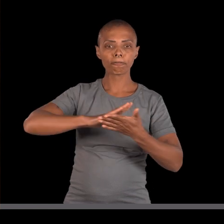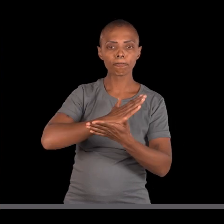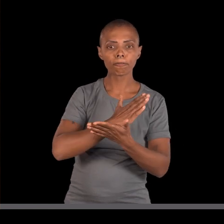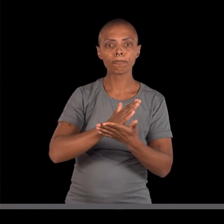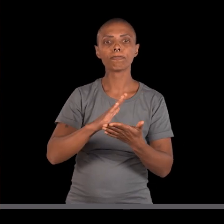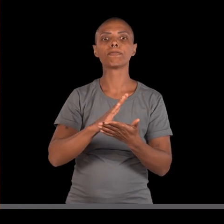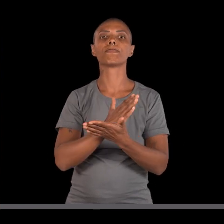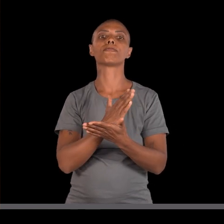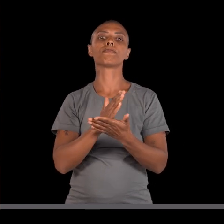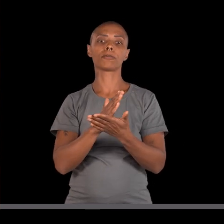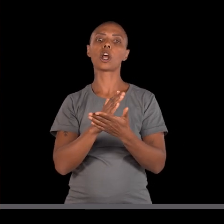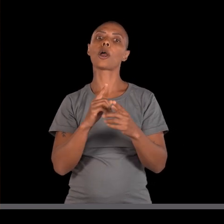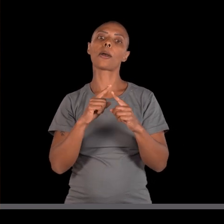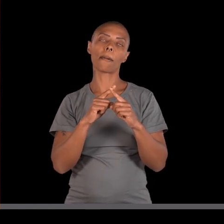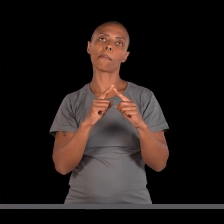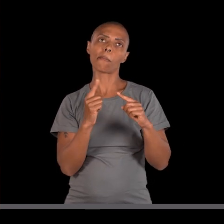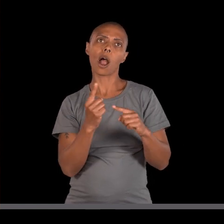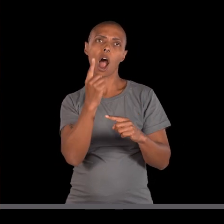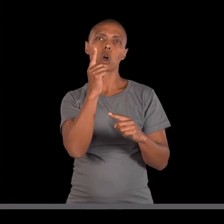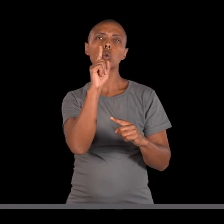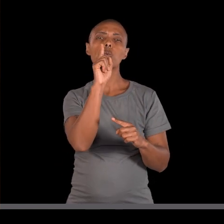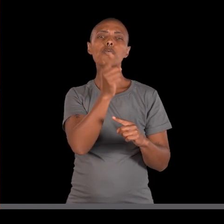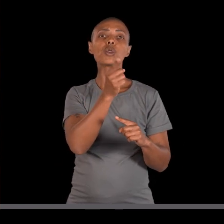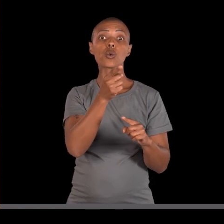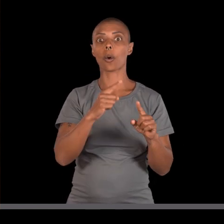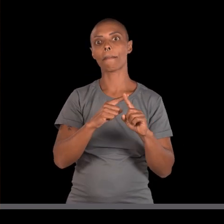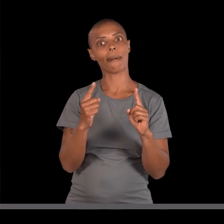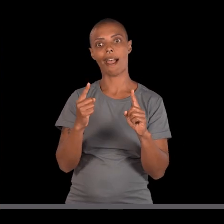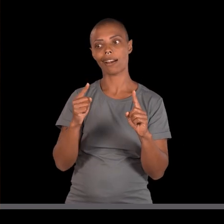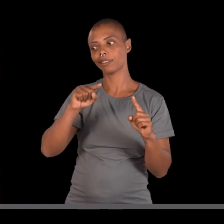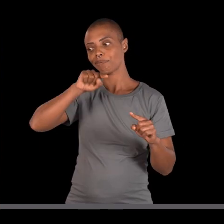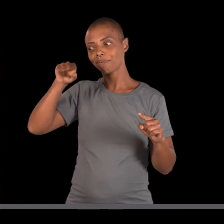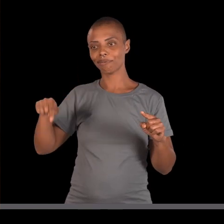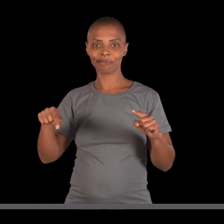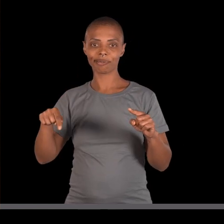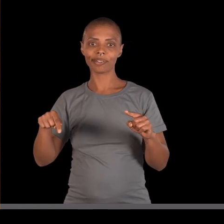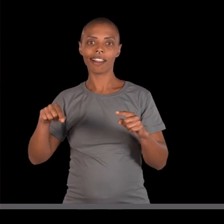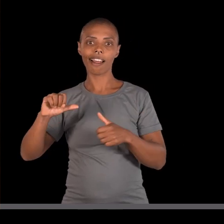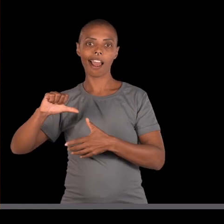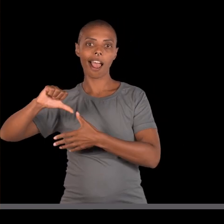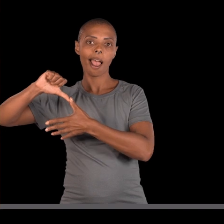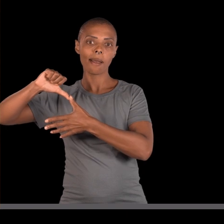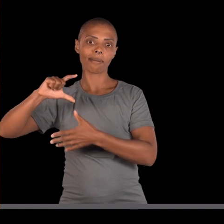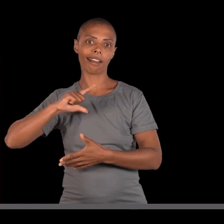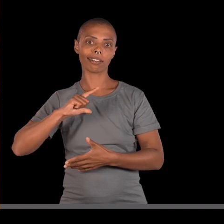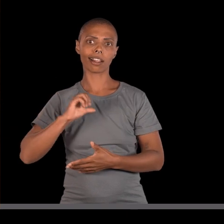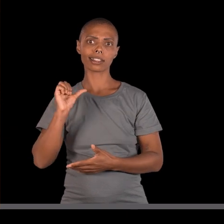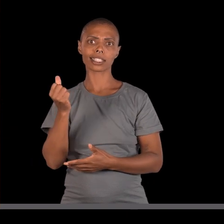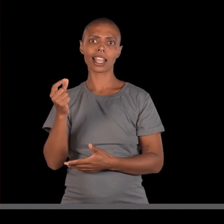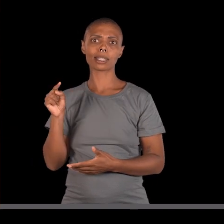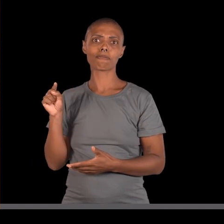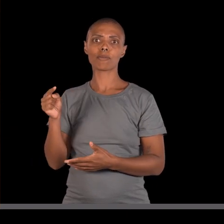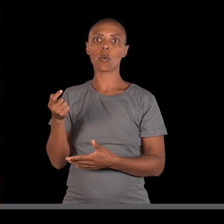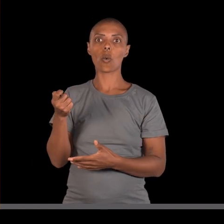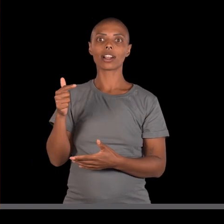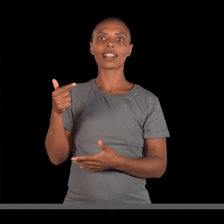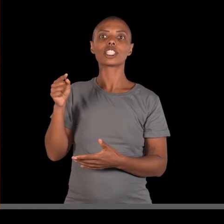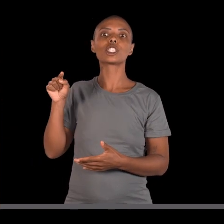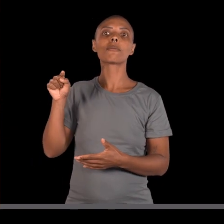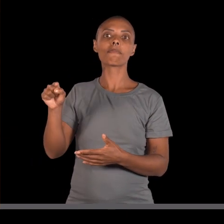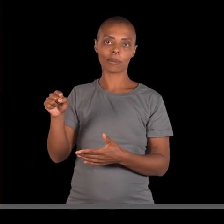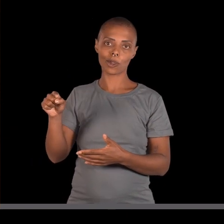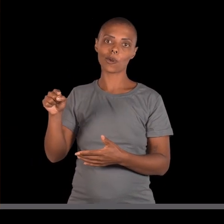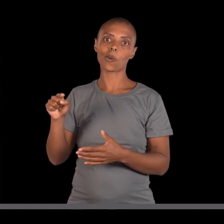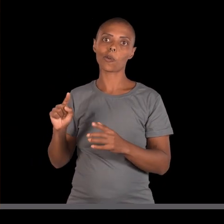picos é de 1.000 metros. Então, se compara aos 6.000, 7.000 metros aí, 5.000 metros que você vai ter nas grandes